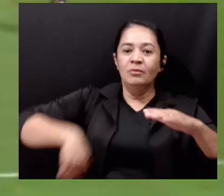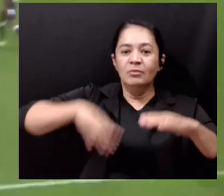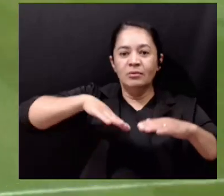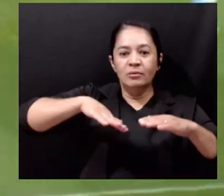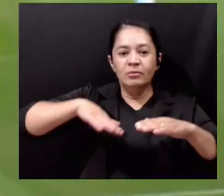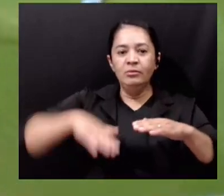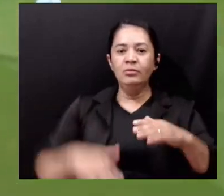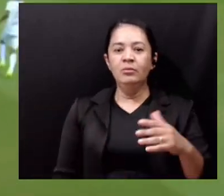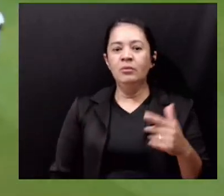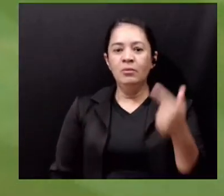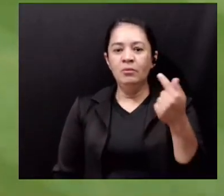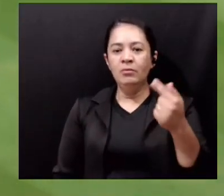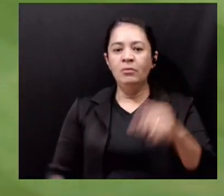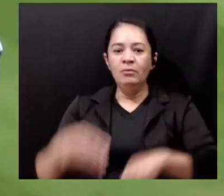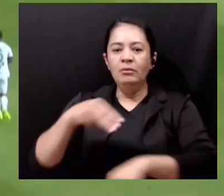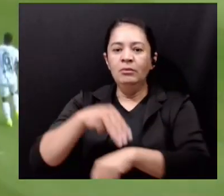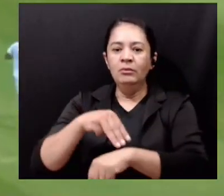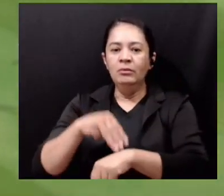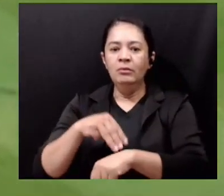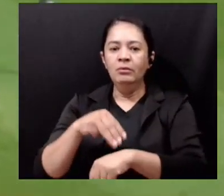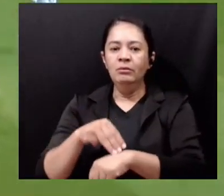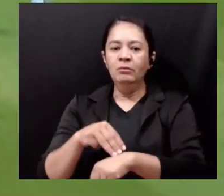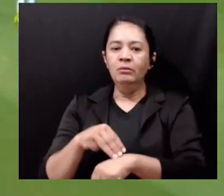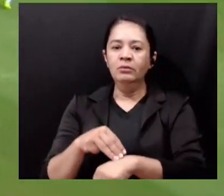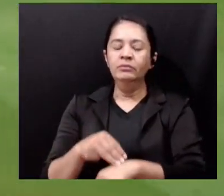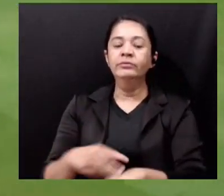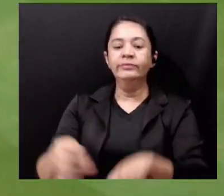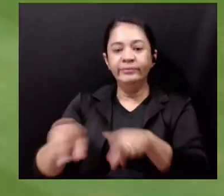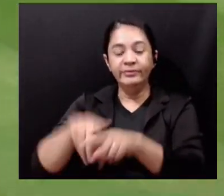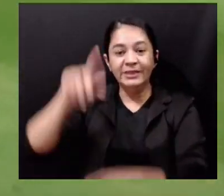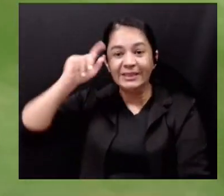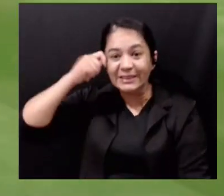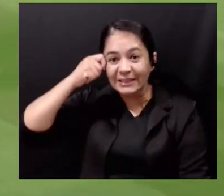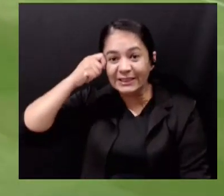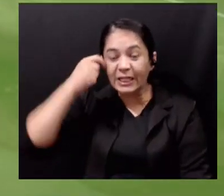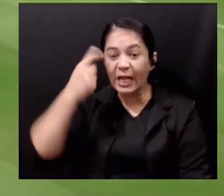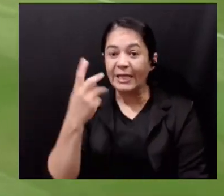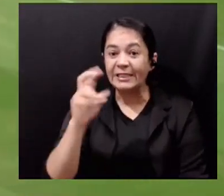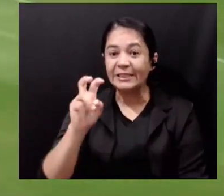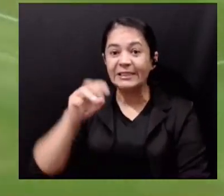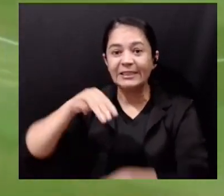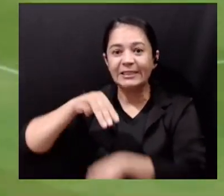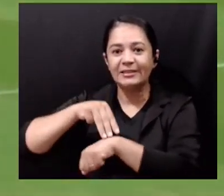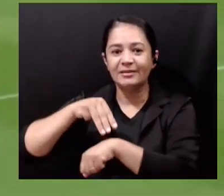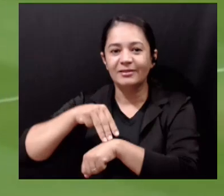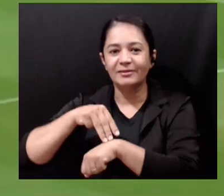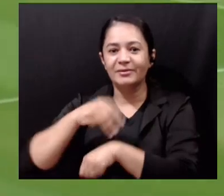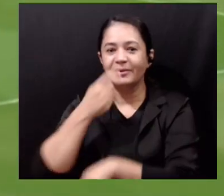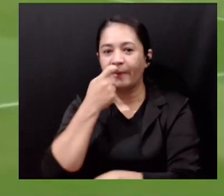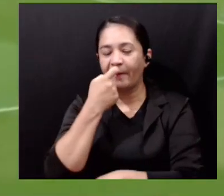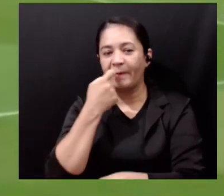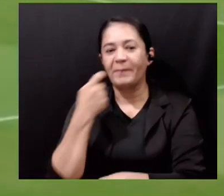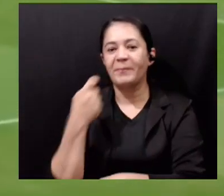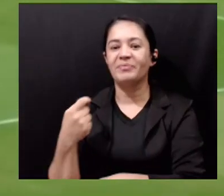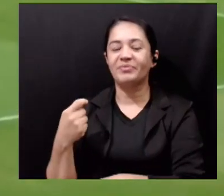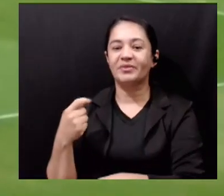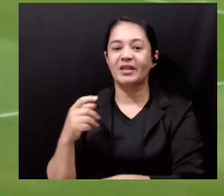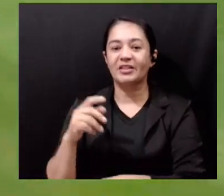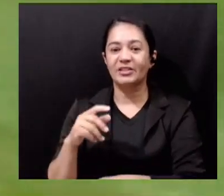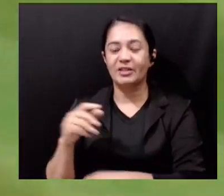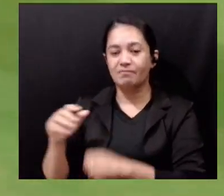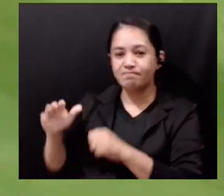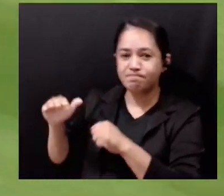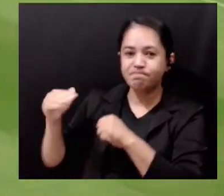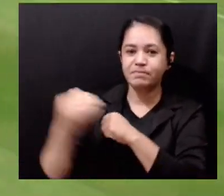minutos. A resposta da Macaca veio aos 15 com um chute de longe de Jean Dias, que resultou na defesa de Gabriel